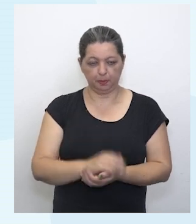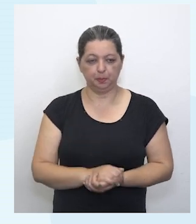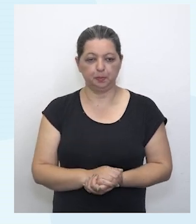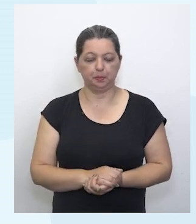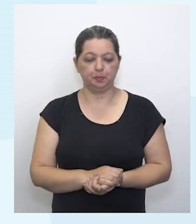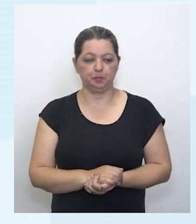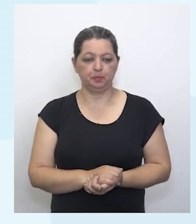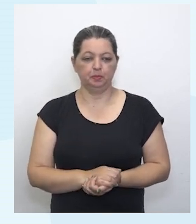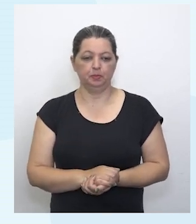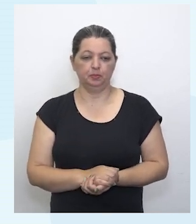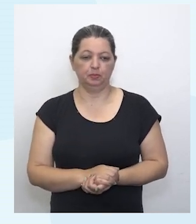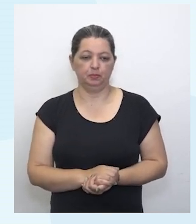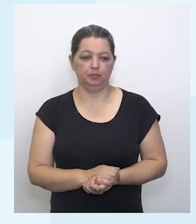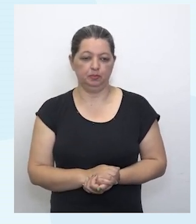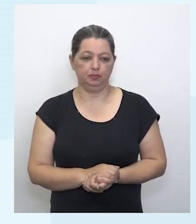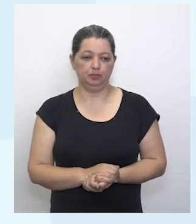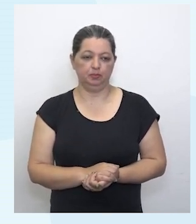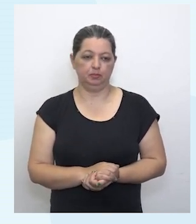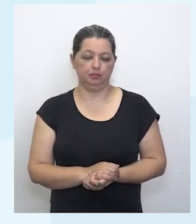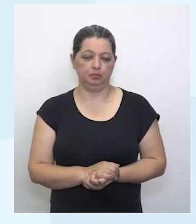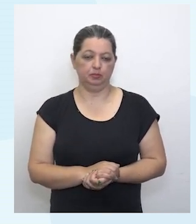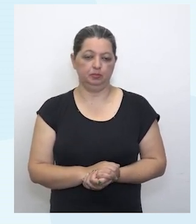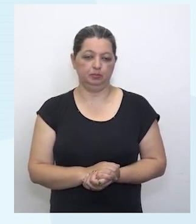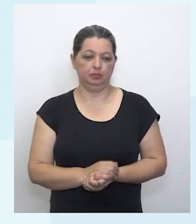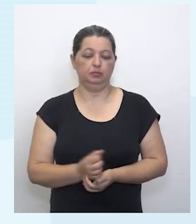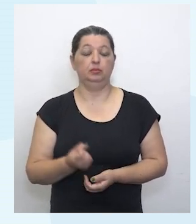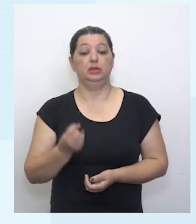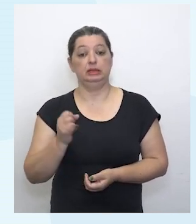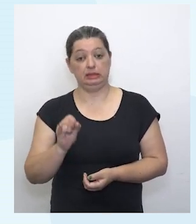caso a compra, né, fosse